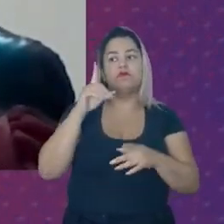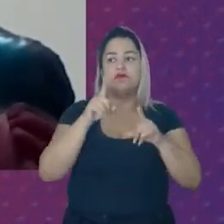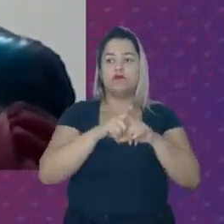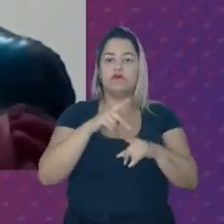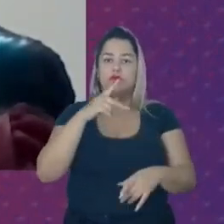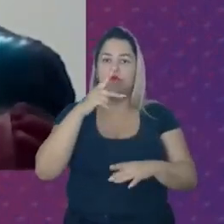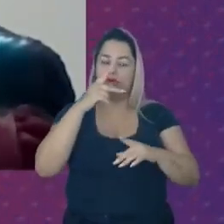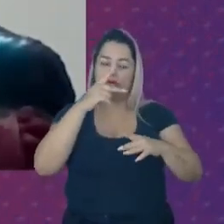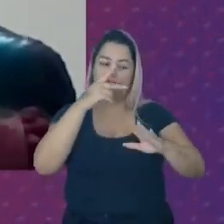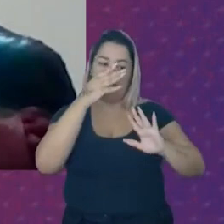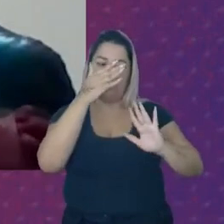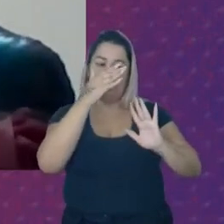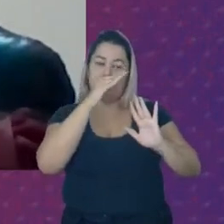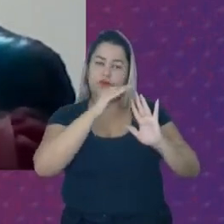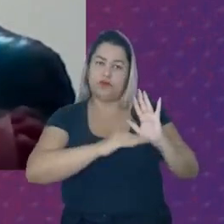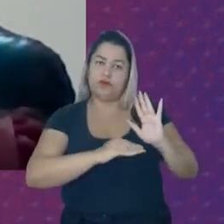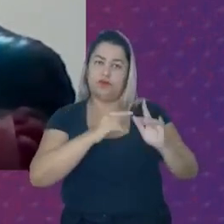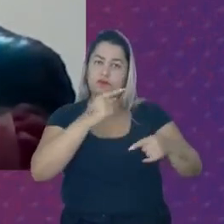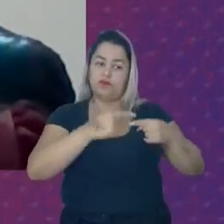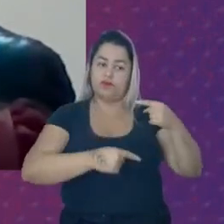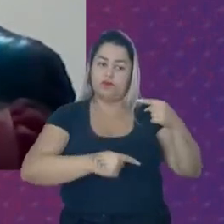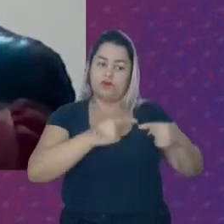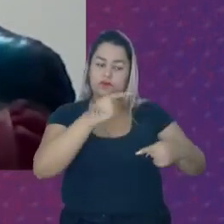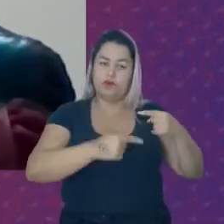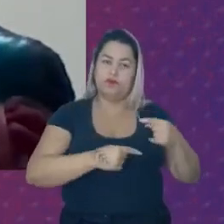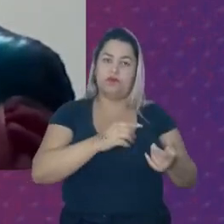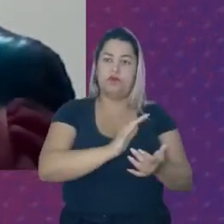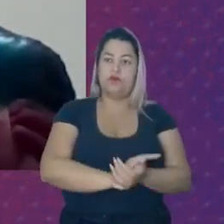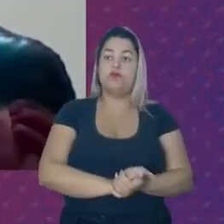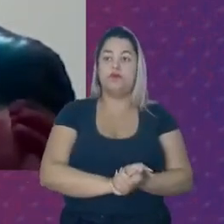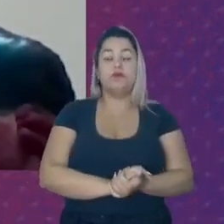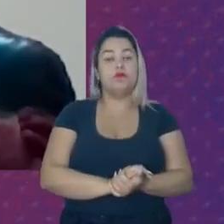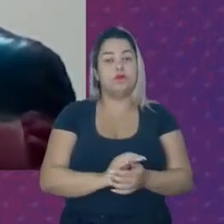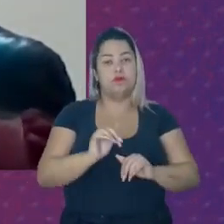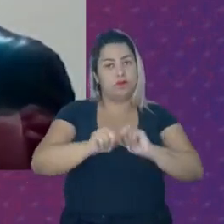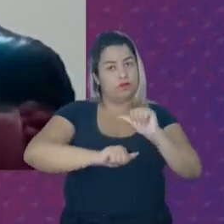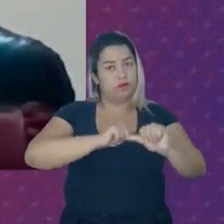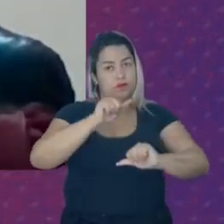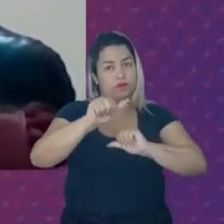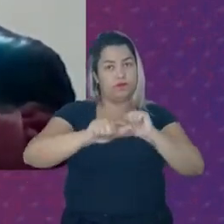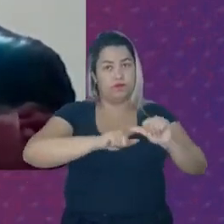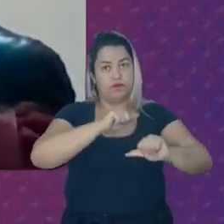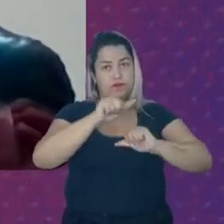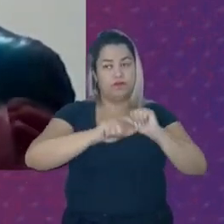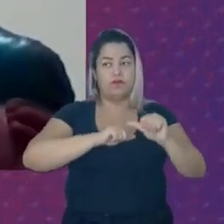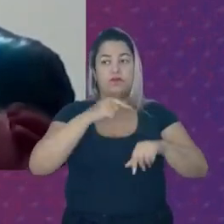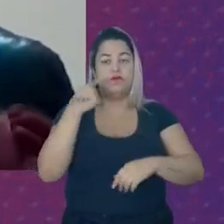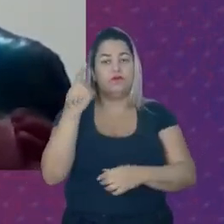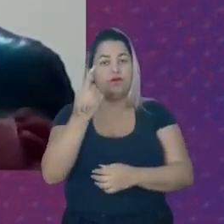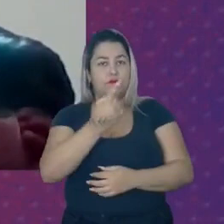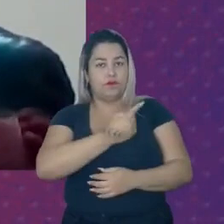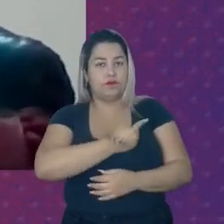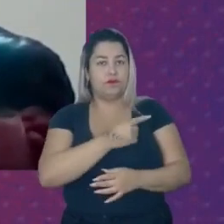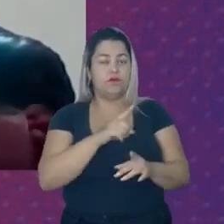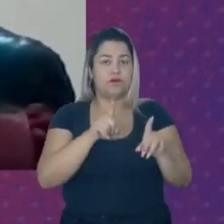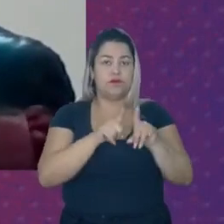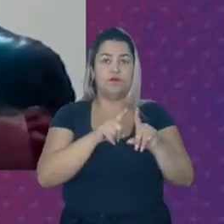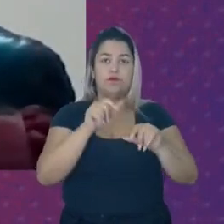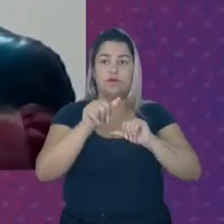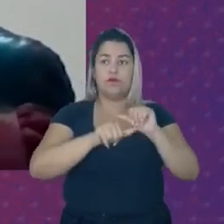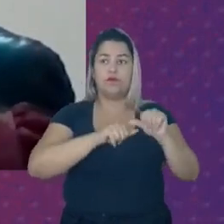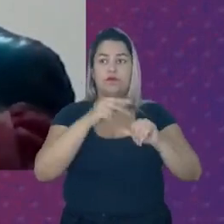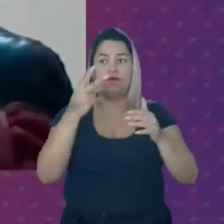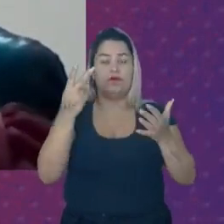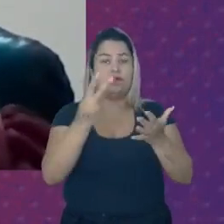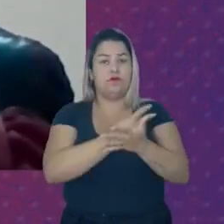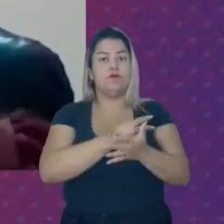programas. Lamentavelmente, ela ocasionou uma mudança negativa para todos nós, a partir dessa mudança ocorrida